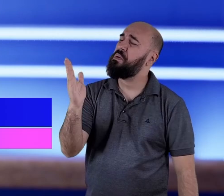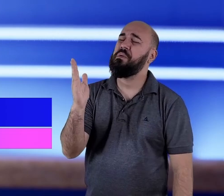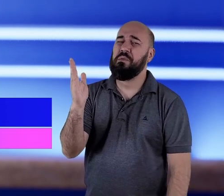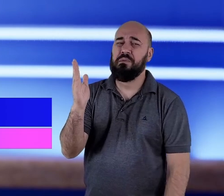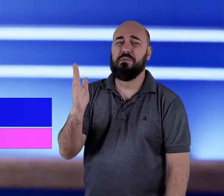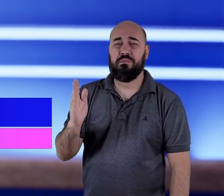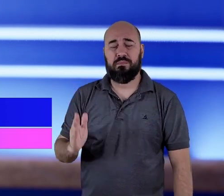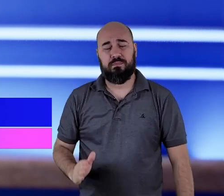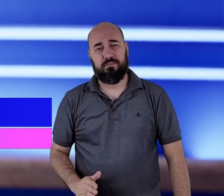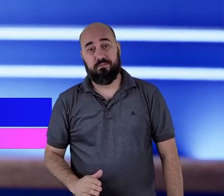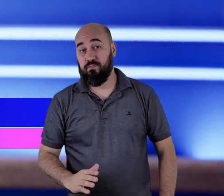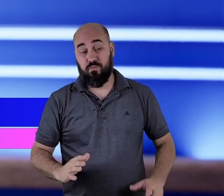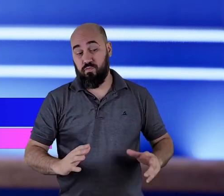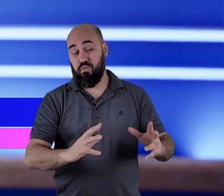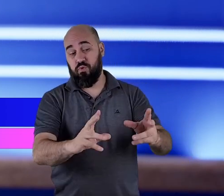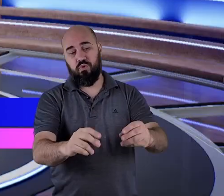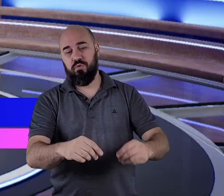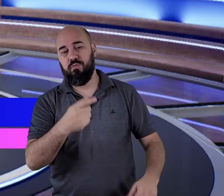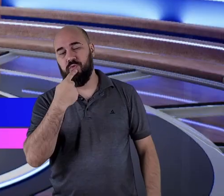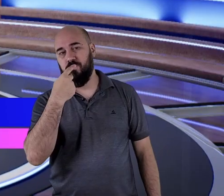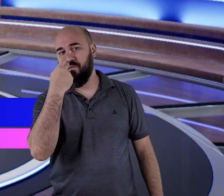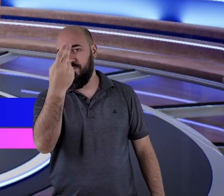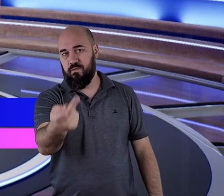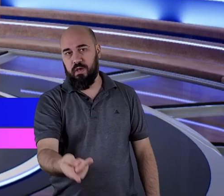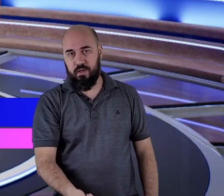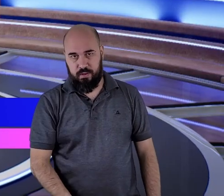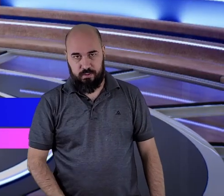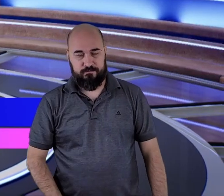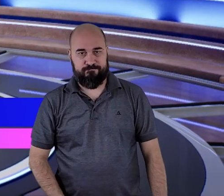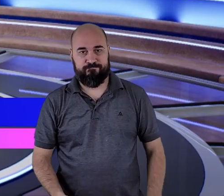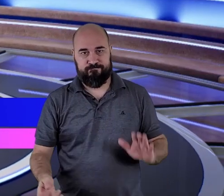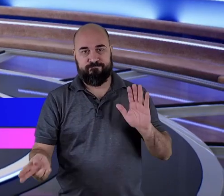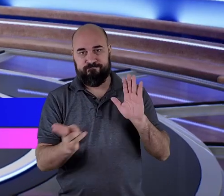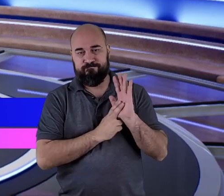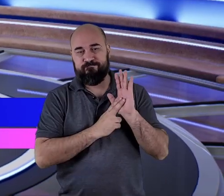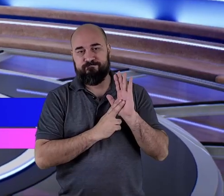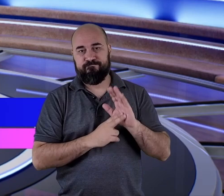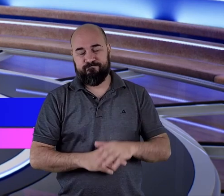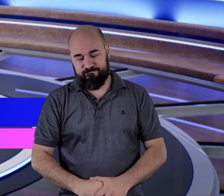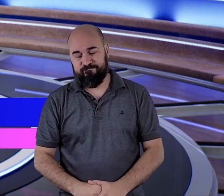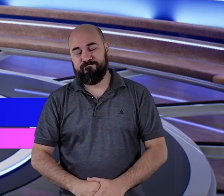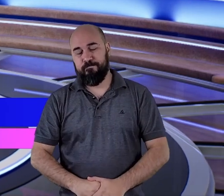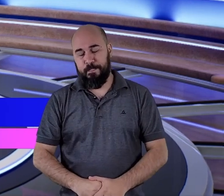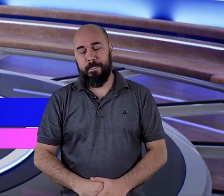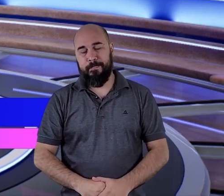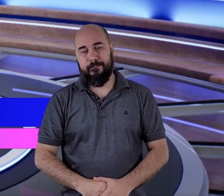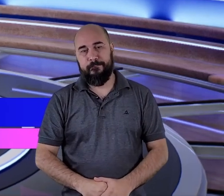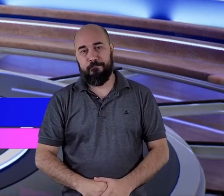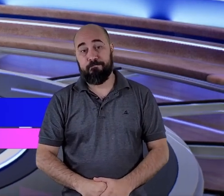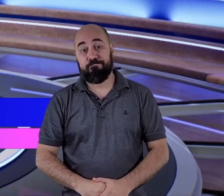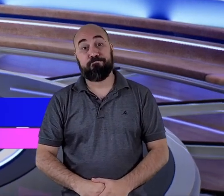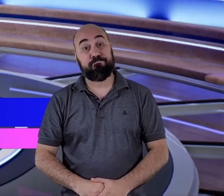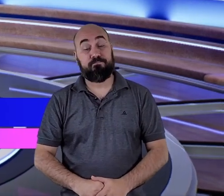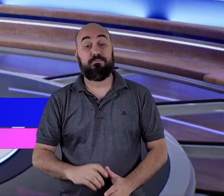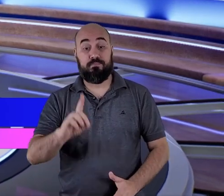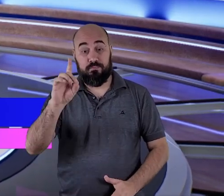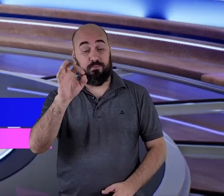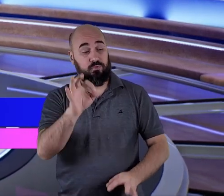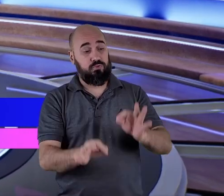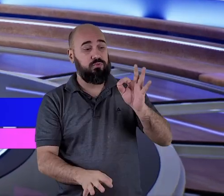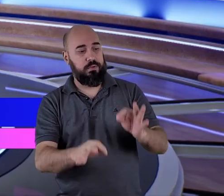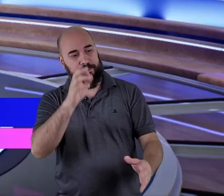Deus é justo. Os julgamentos de Deus revelam que Ele é fiel e